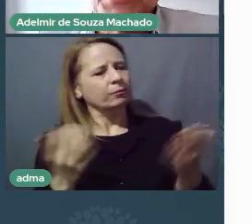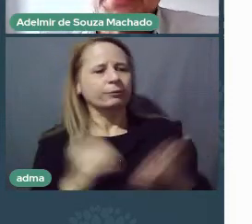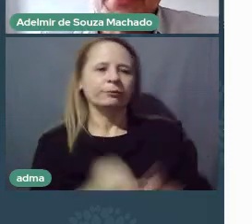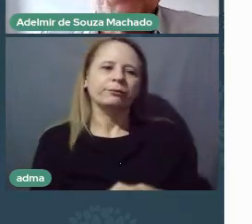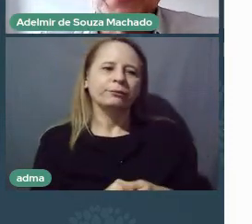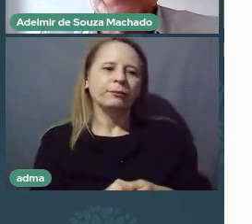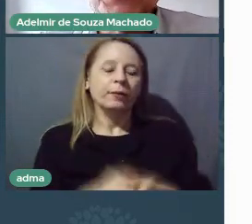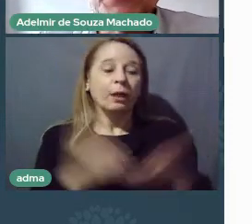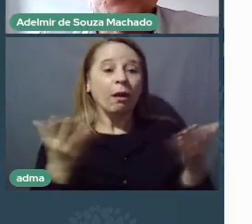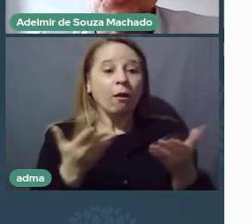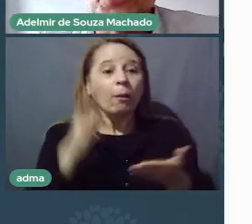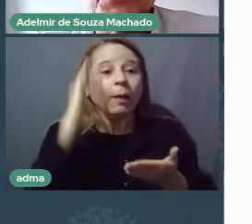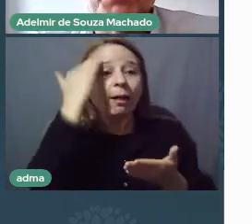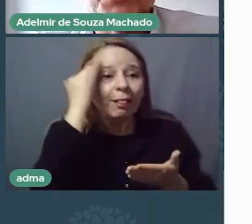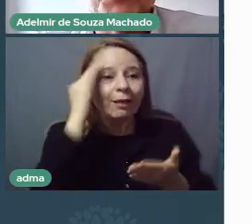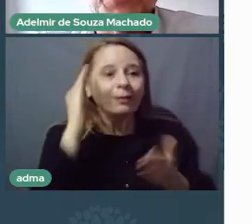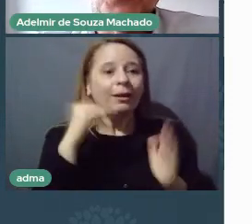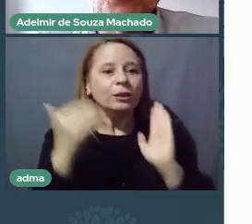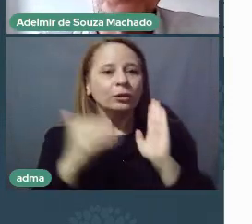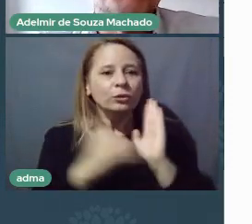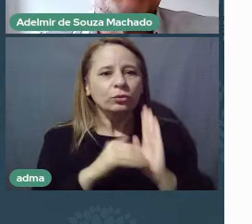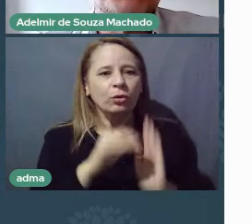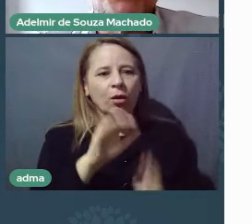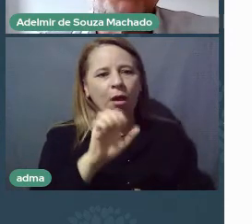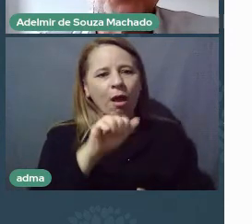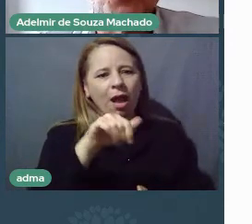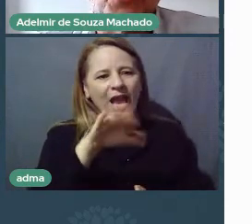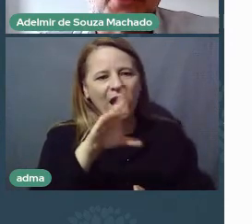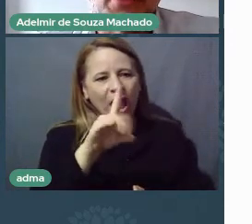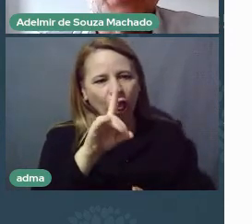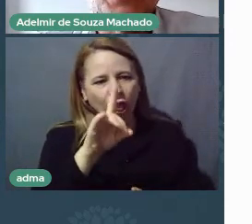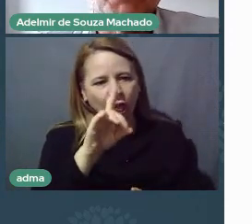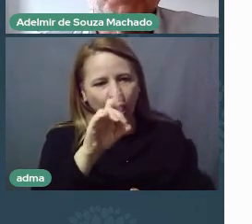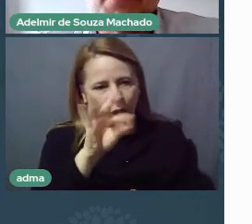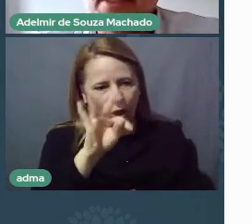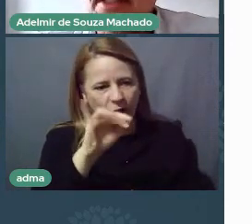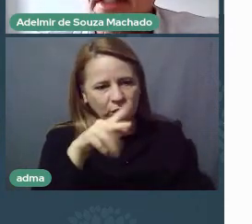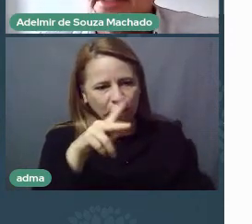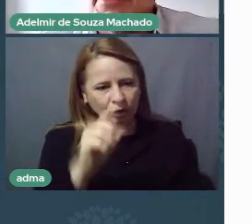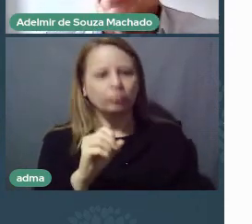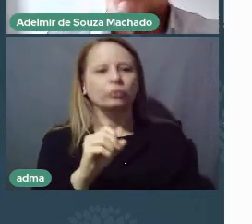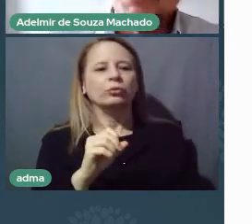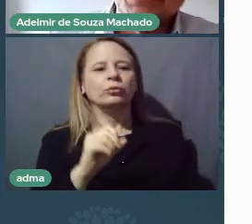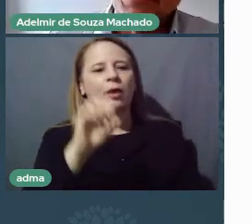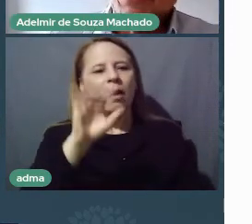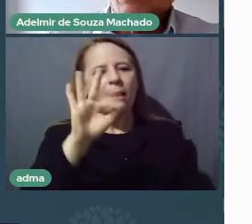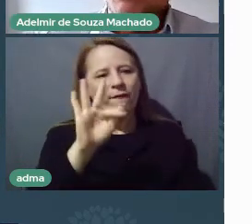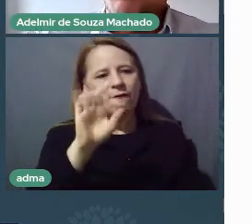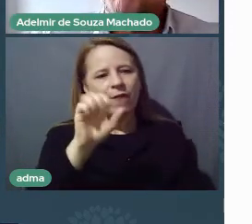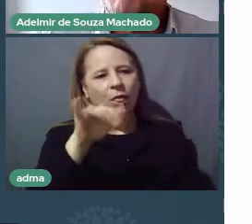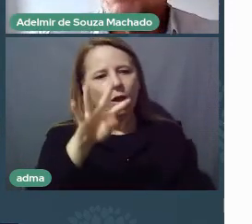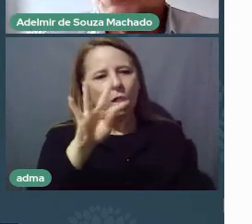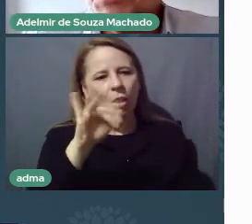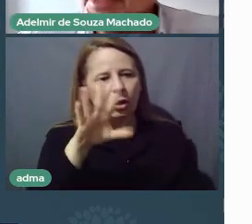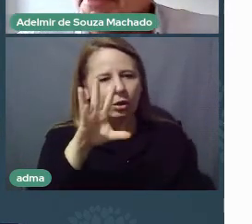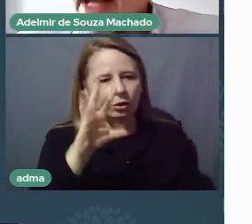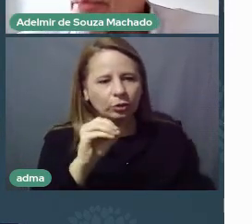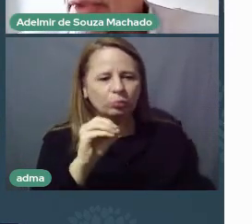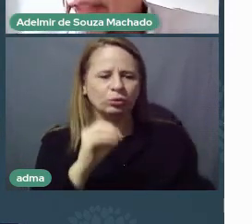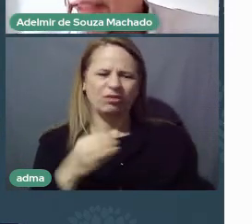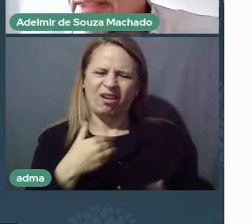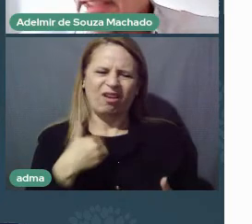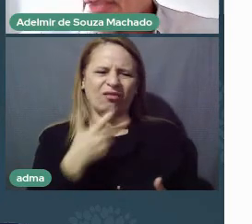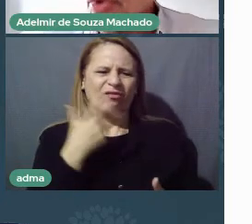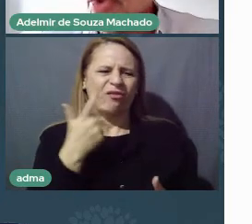para a gente entender, eu falei de endótipo, de fenótipo, mas eu não vou, vamos dizer assim,